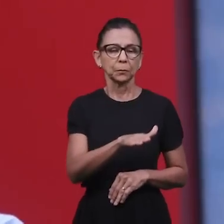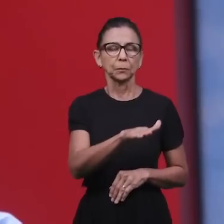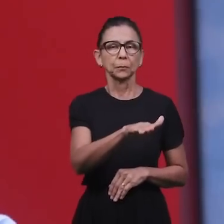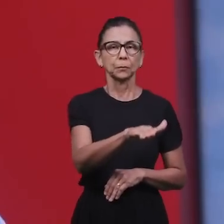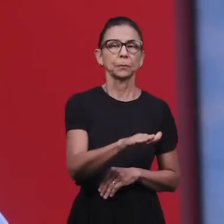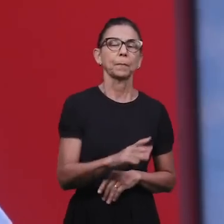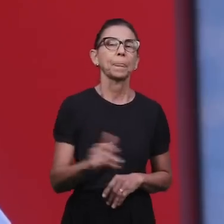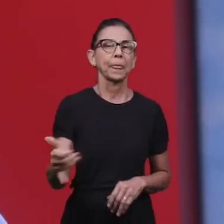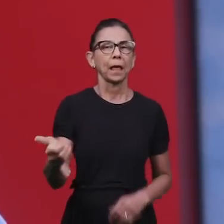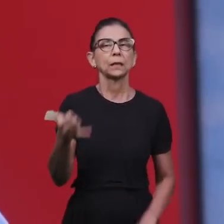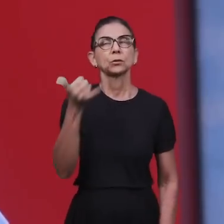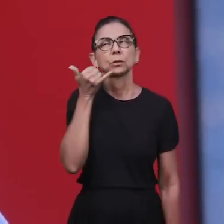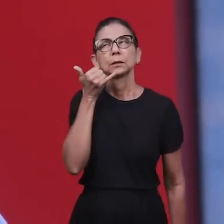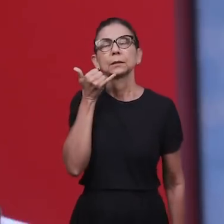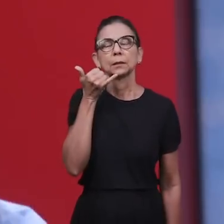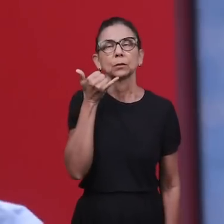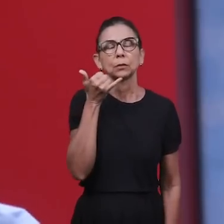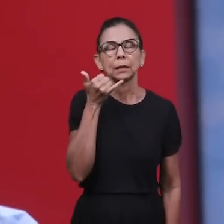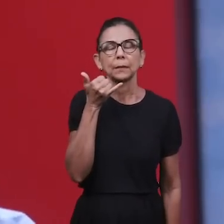de uma lata de óleo,